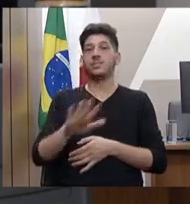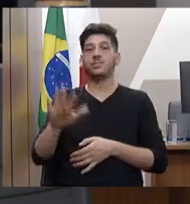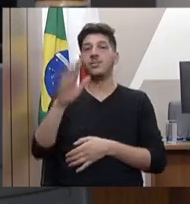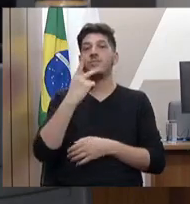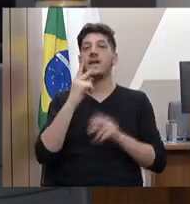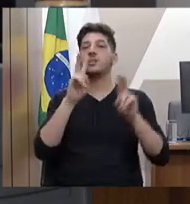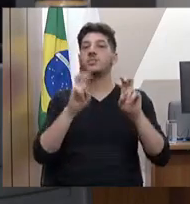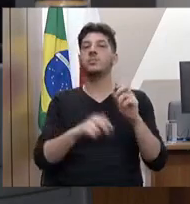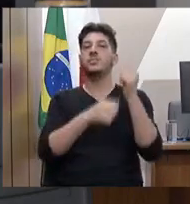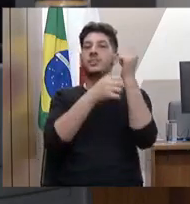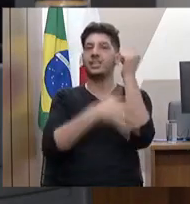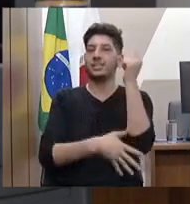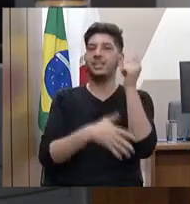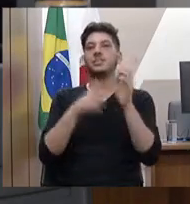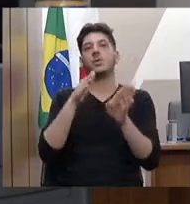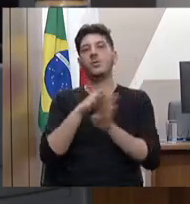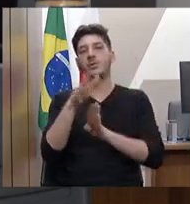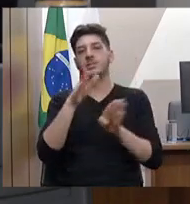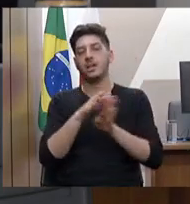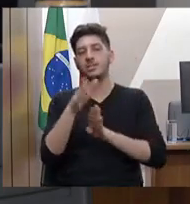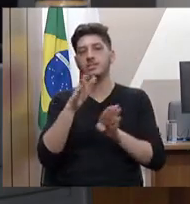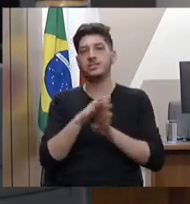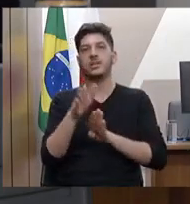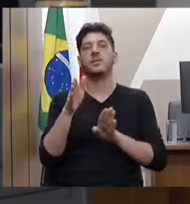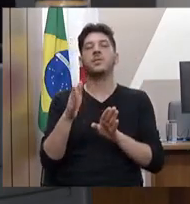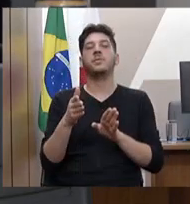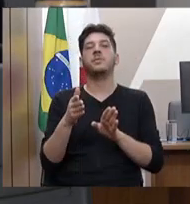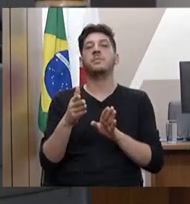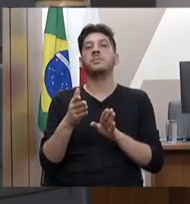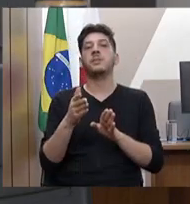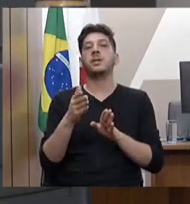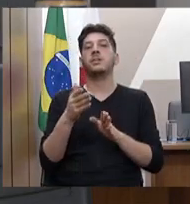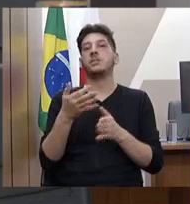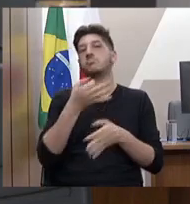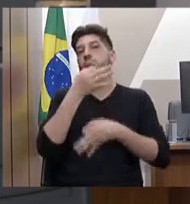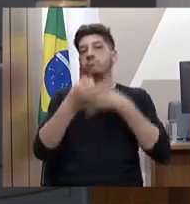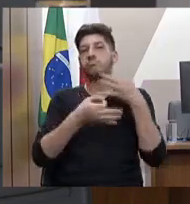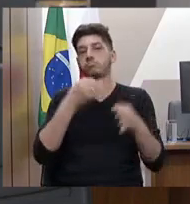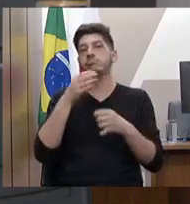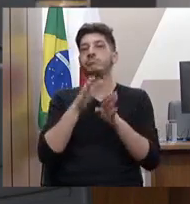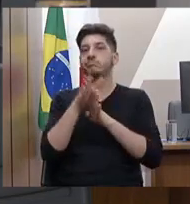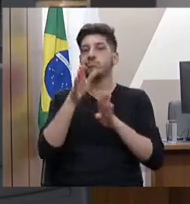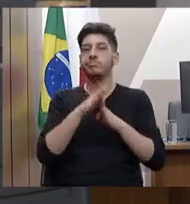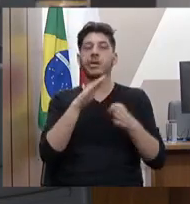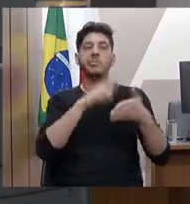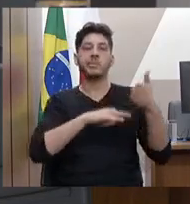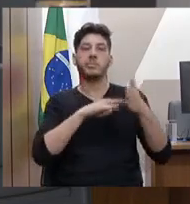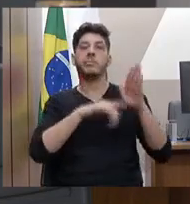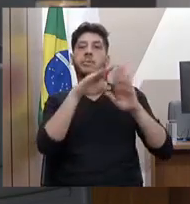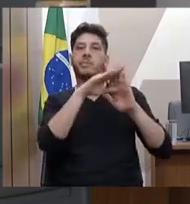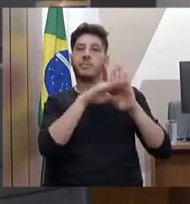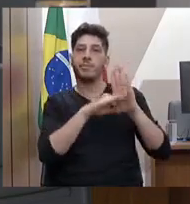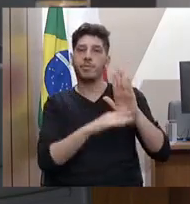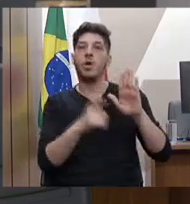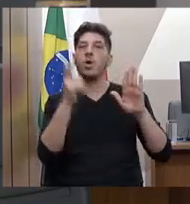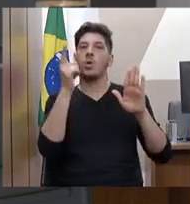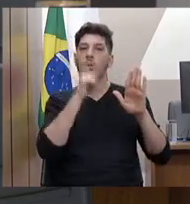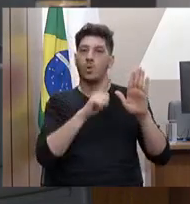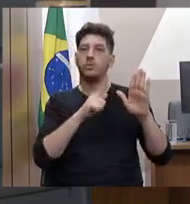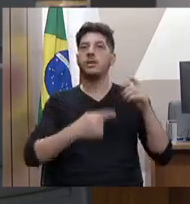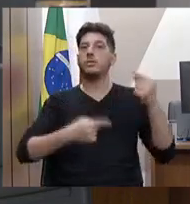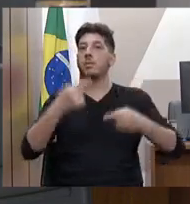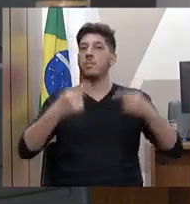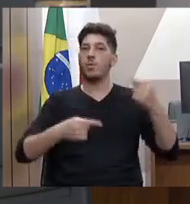as orientações as recomendações para que haja a implementação Por parte dos membros de uma política